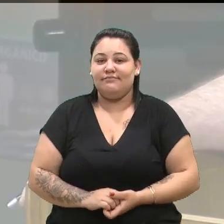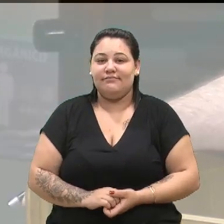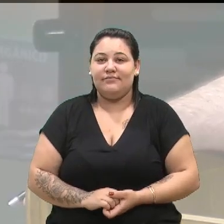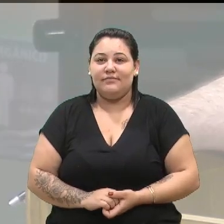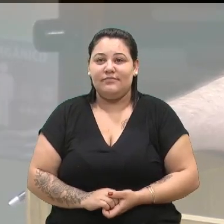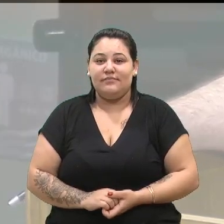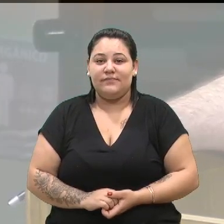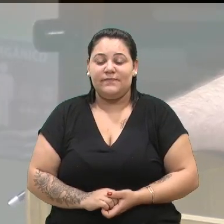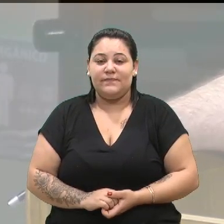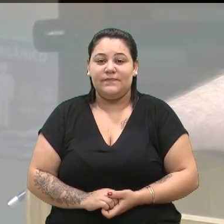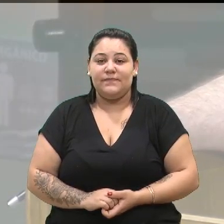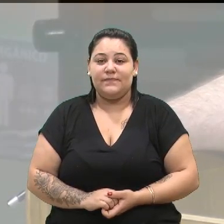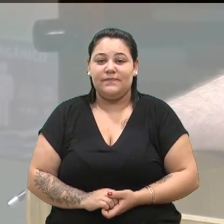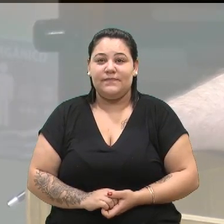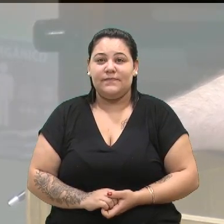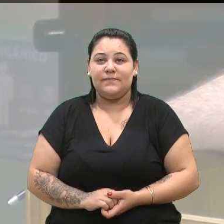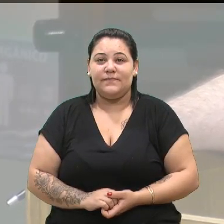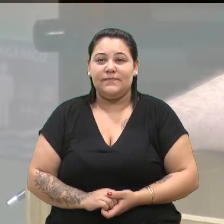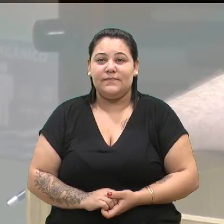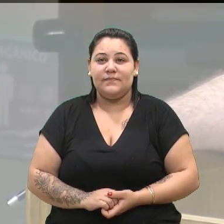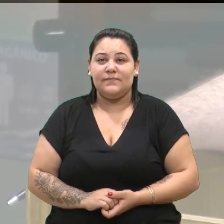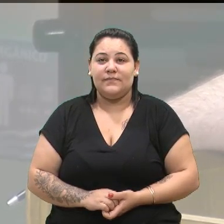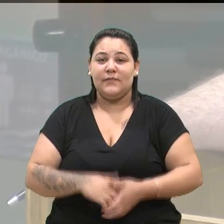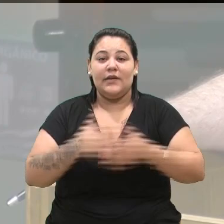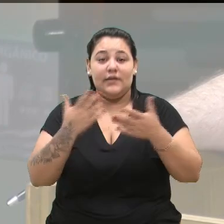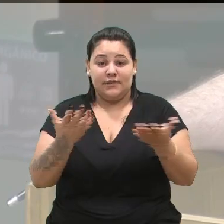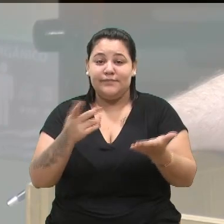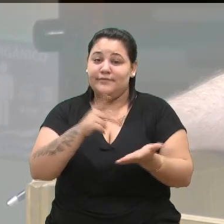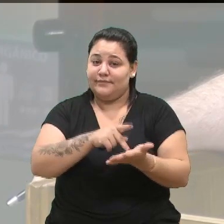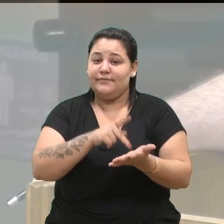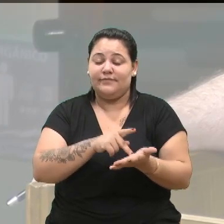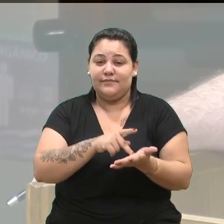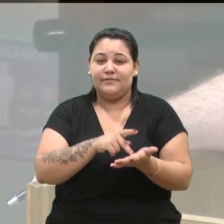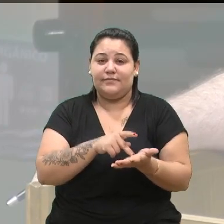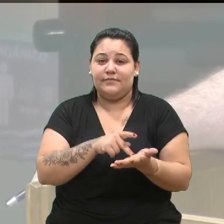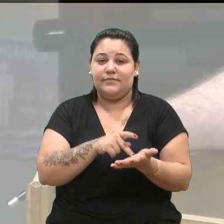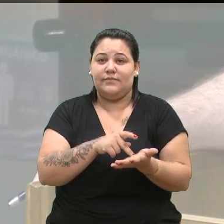Solto nas ruas. Então assim, ó,